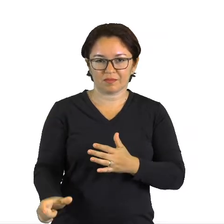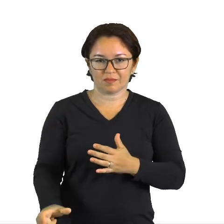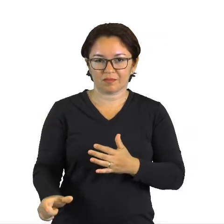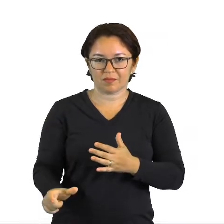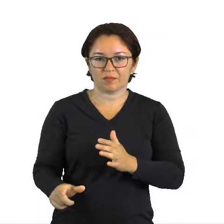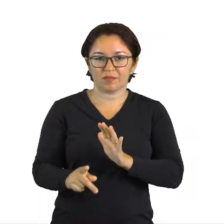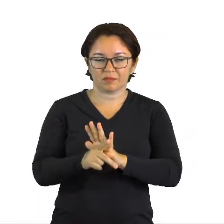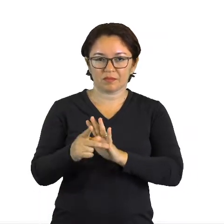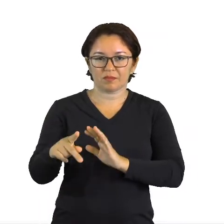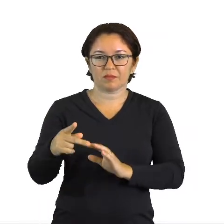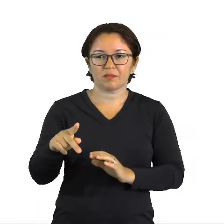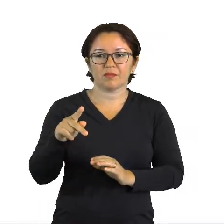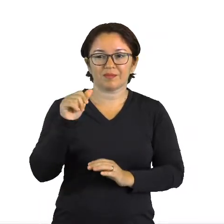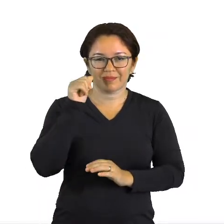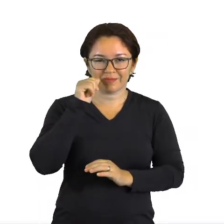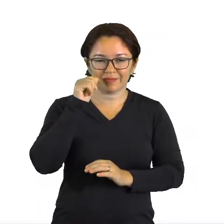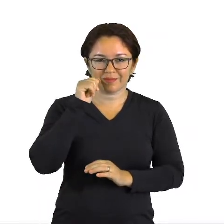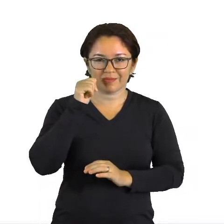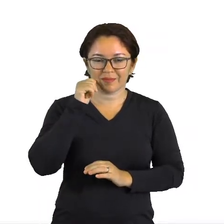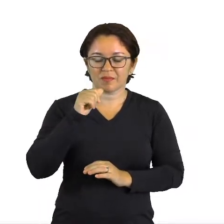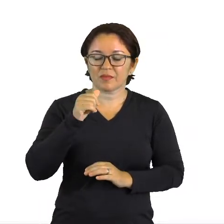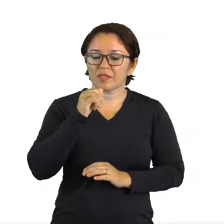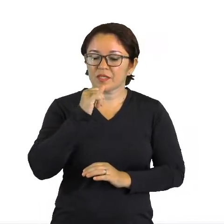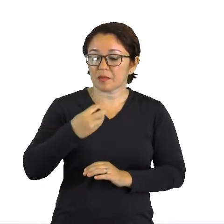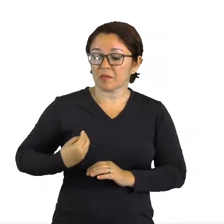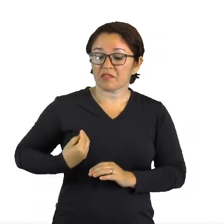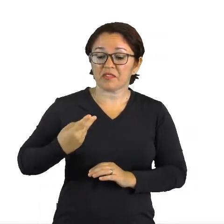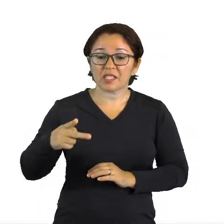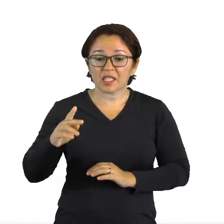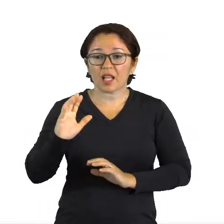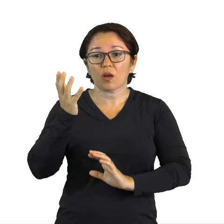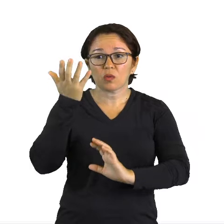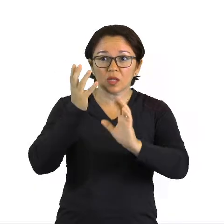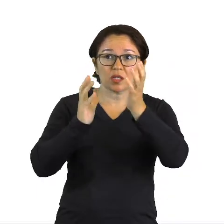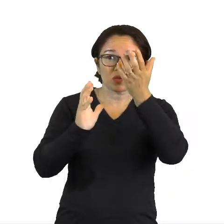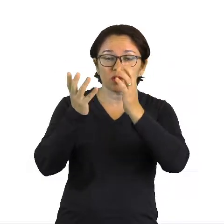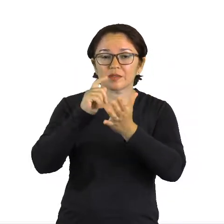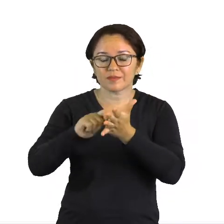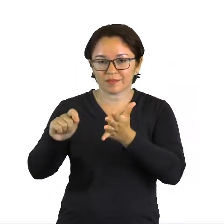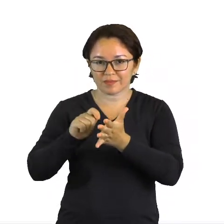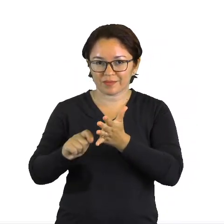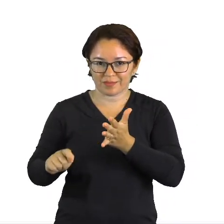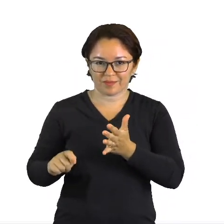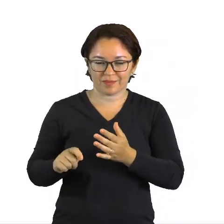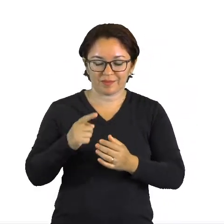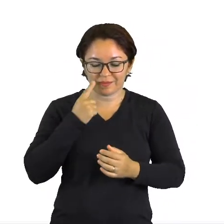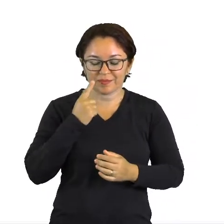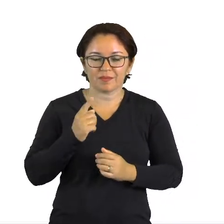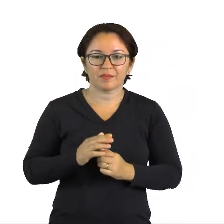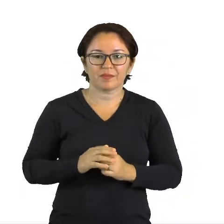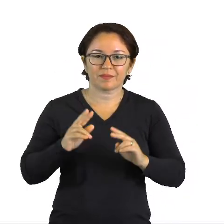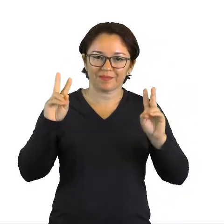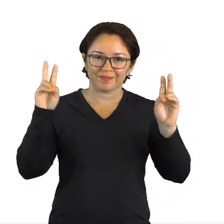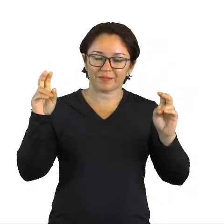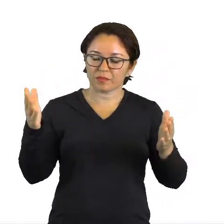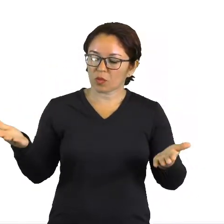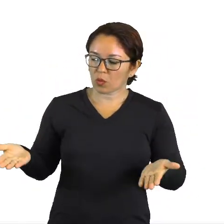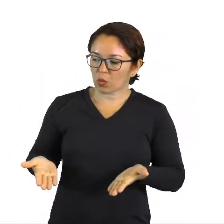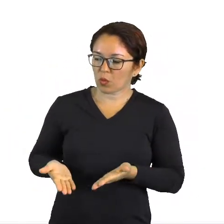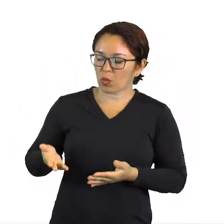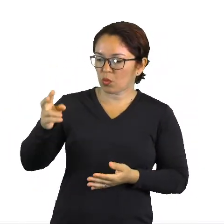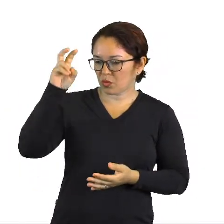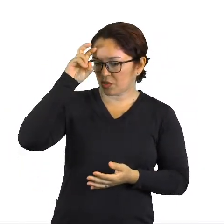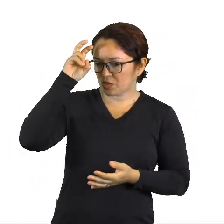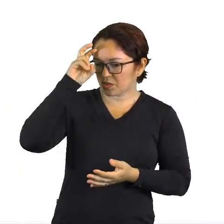ela vai relatar algumas coisas vivenciadas por ela. Então vamos ver o que é? Olha só, hoje,